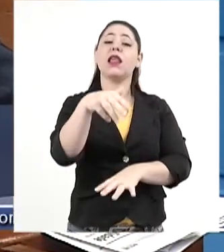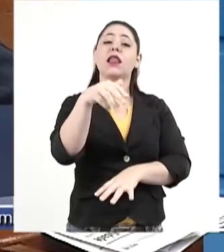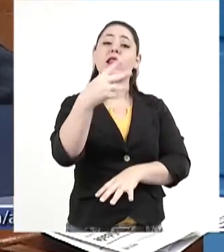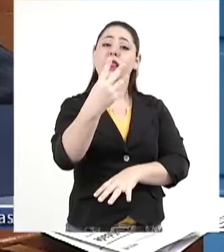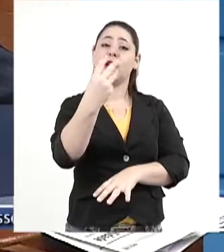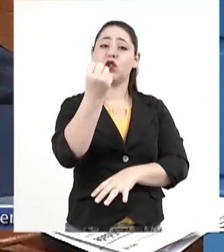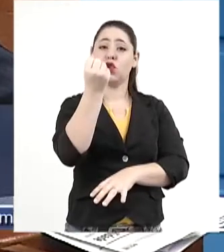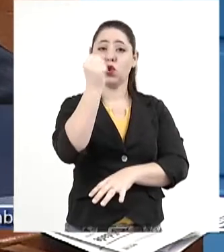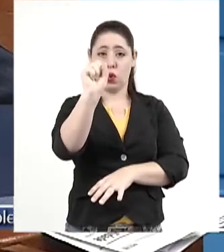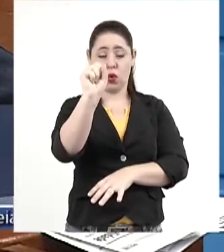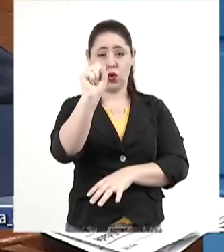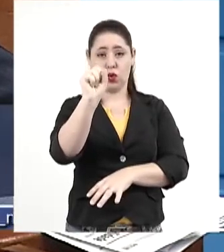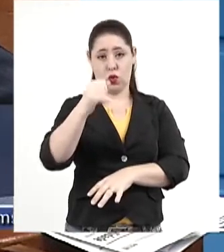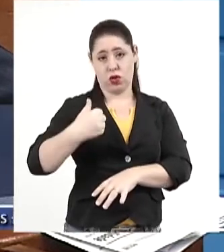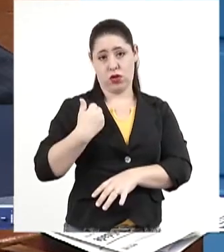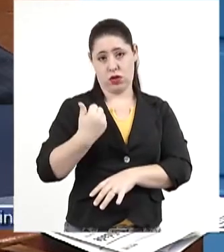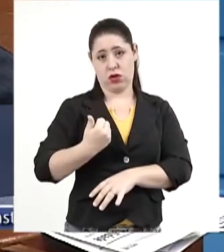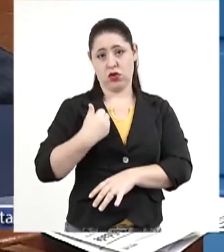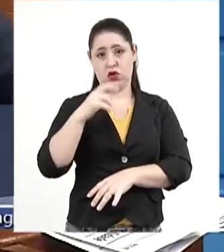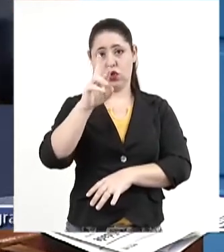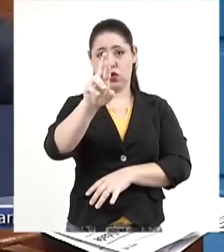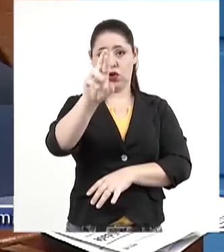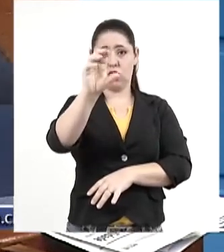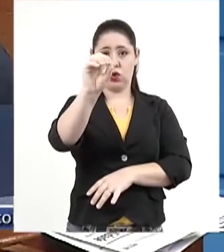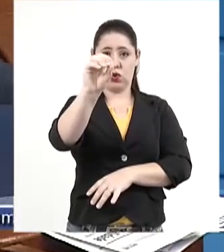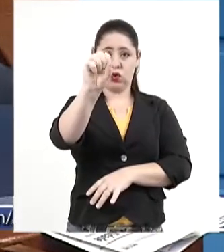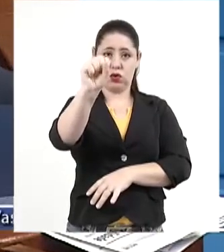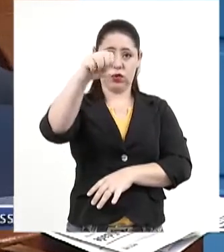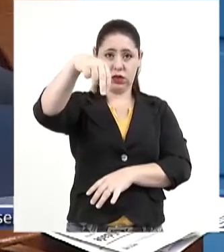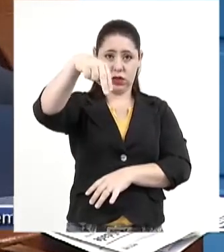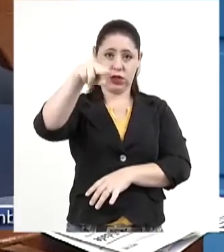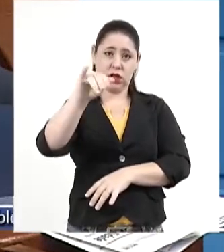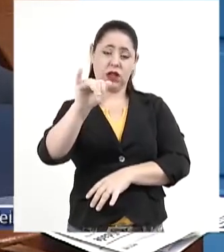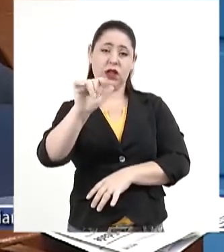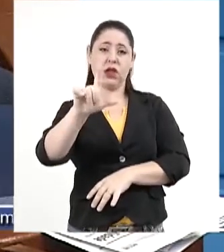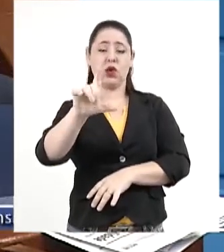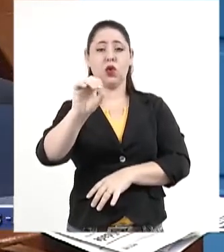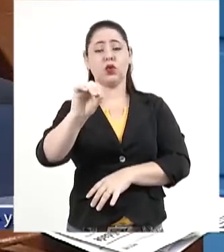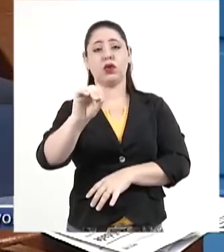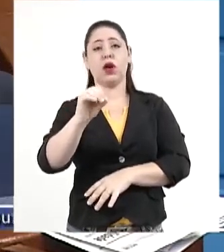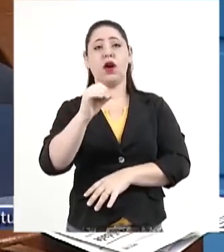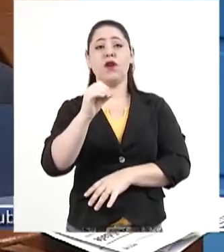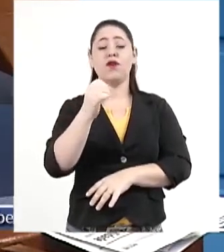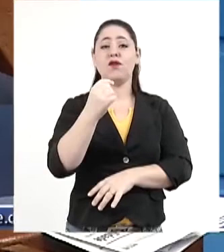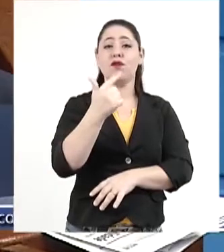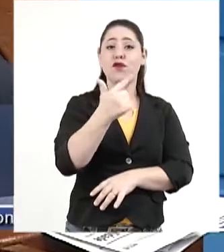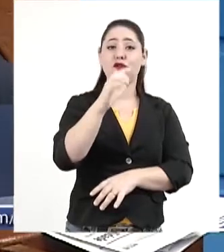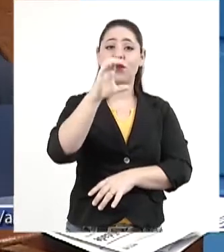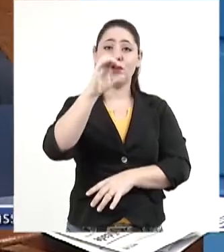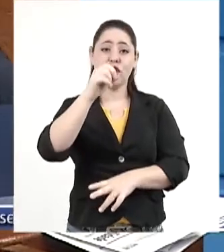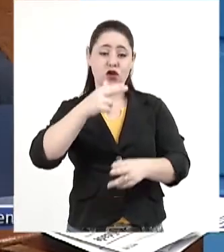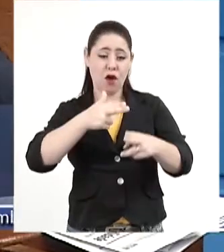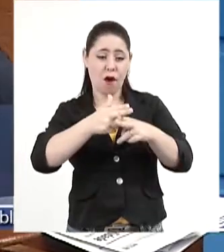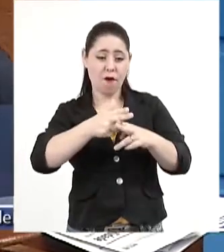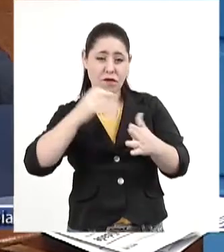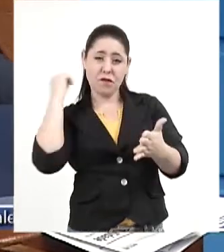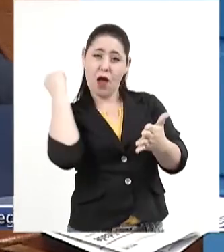anos, Rosenilda, ela foi assassinada com 20